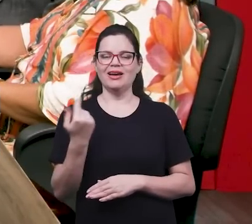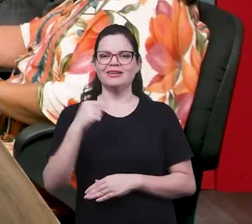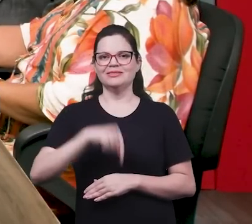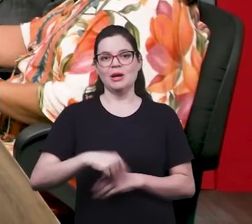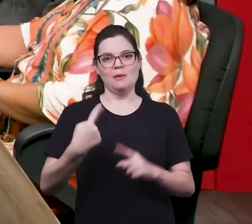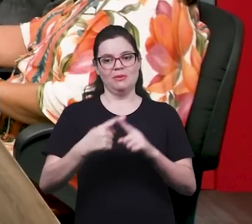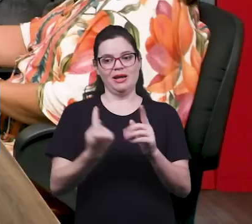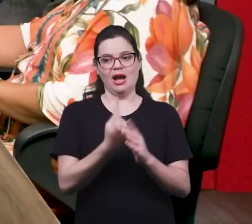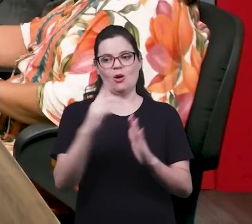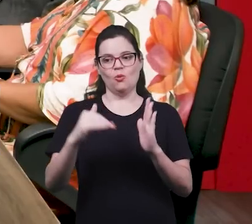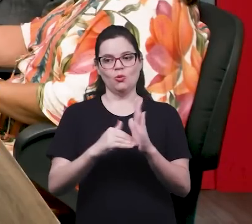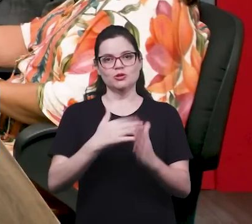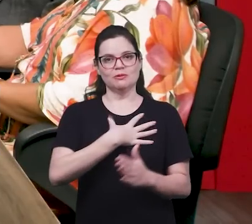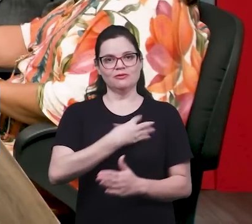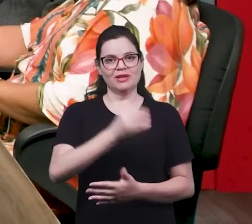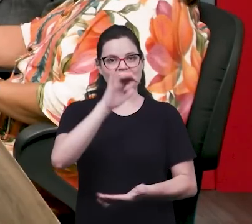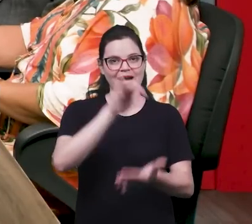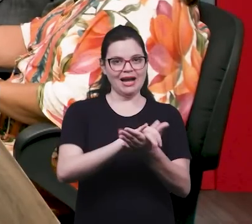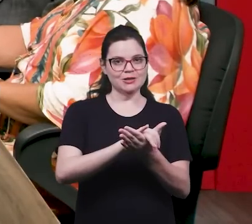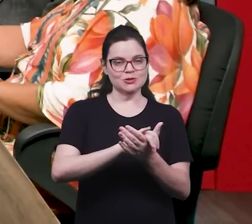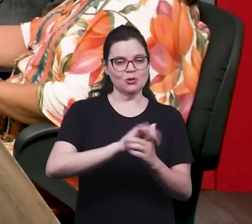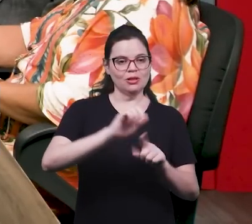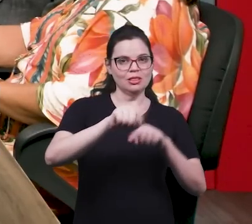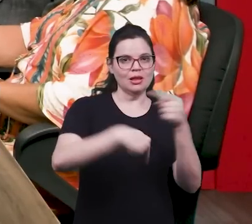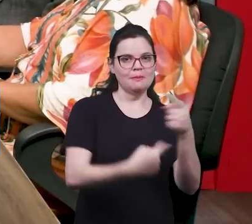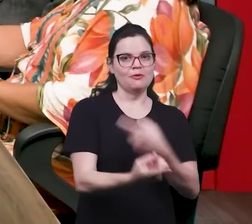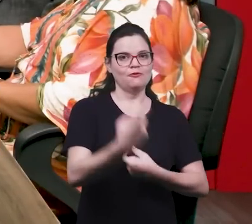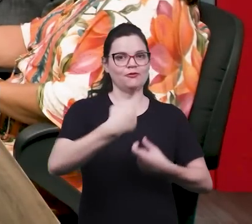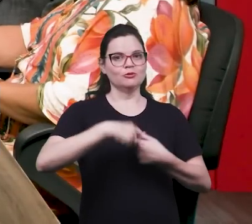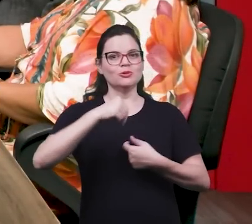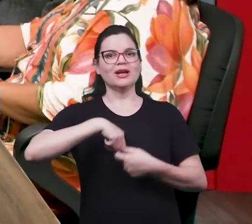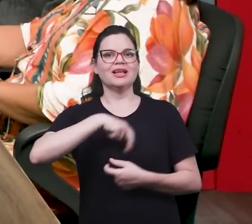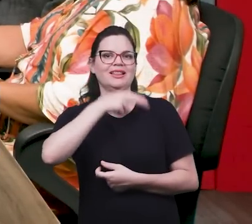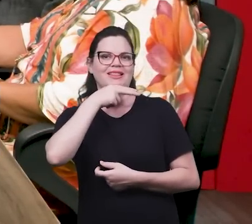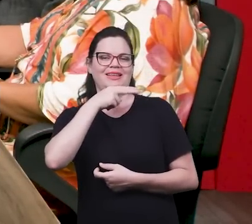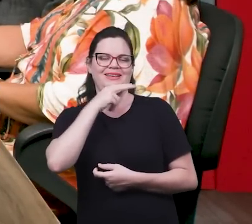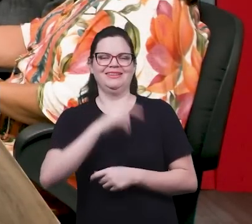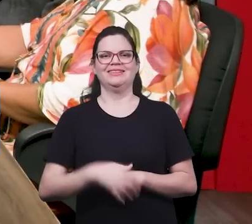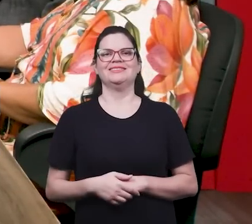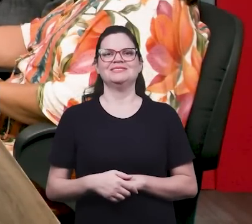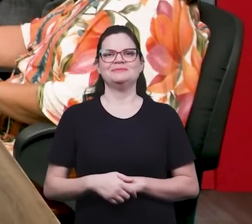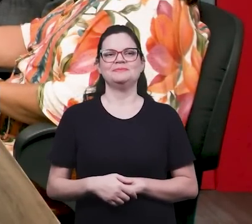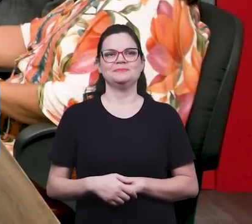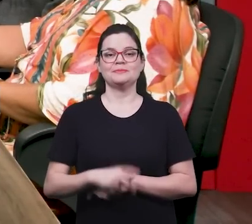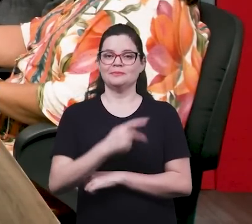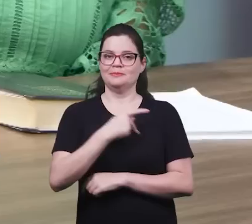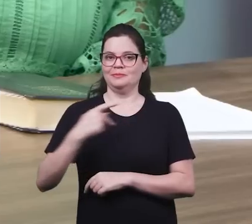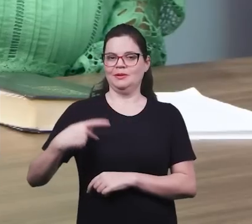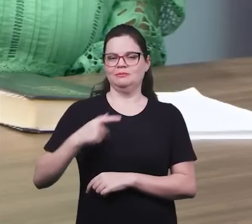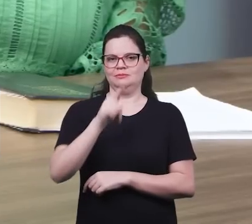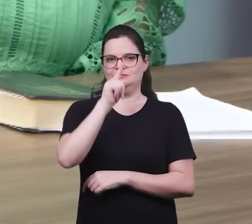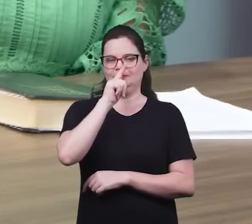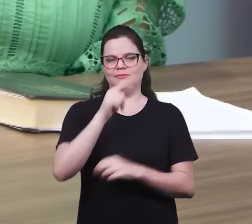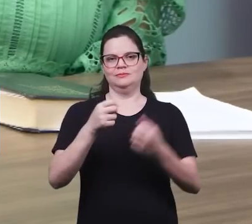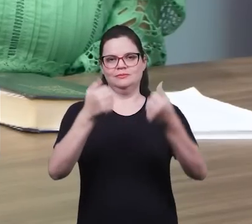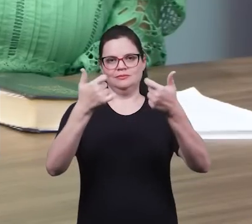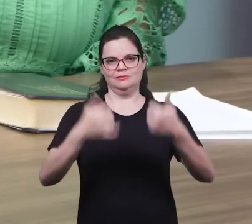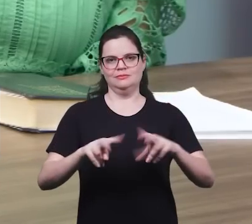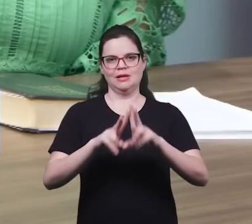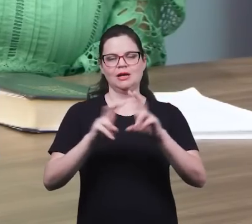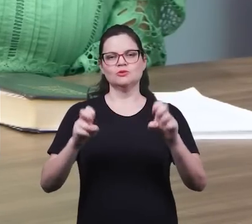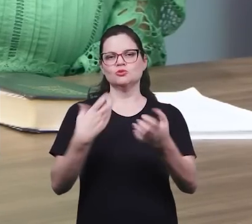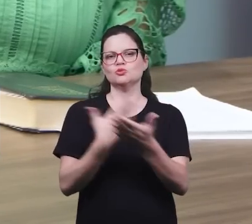sempre né? sendo ocupado, né? Um privilégio, Que coisa maravilhosa. Agora, o pastor Gilson fala dessa demanda do estudo do